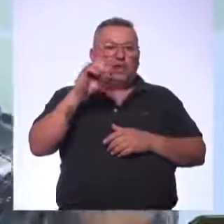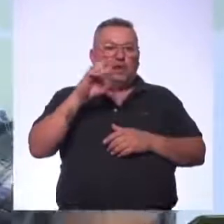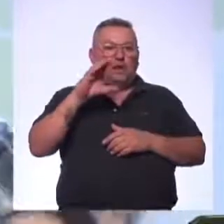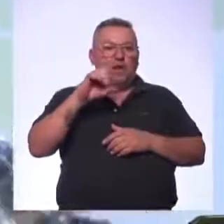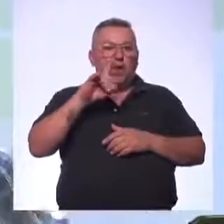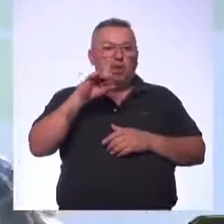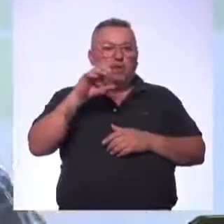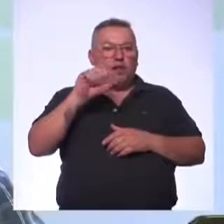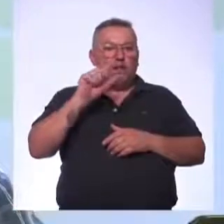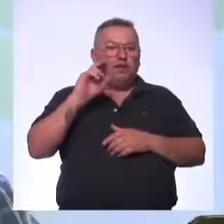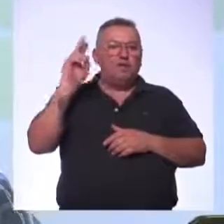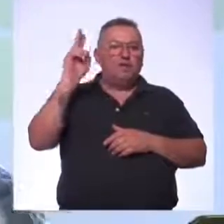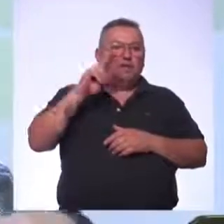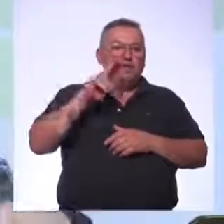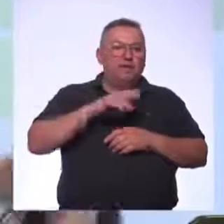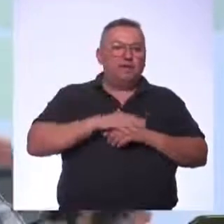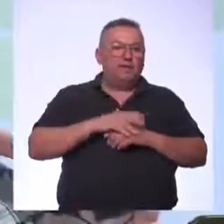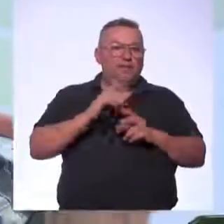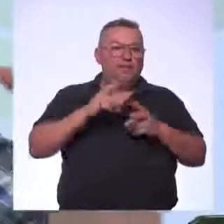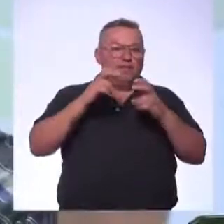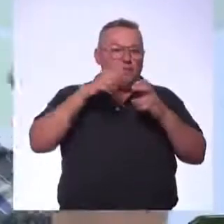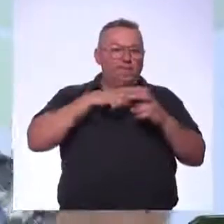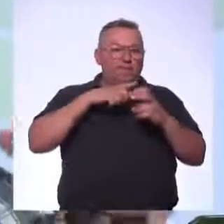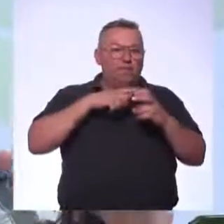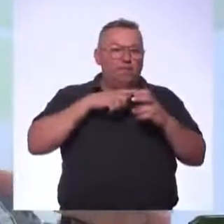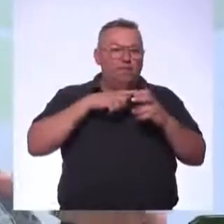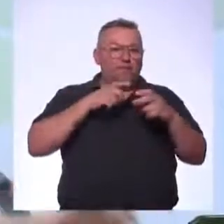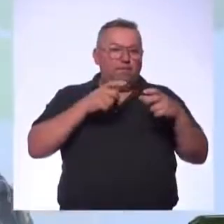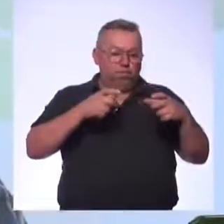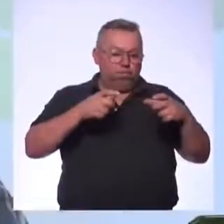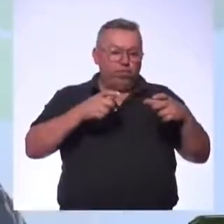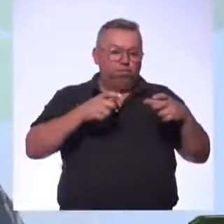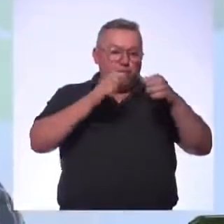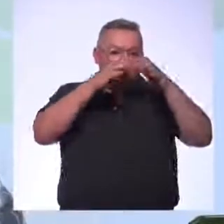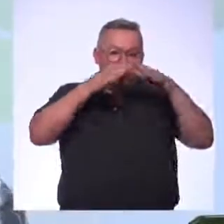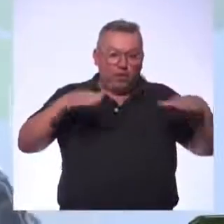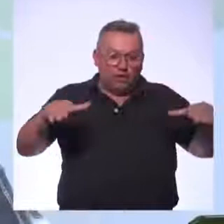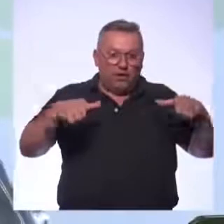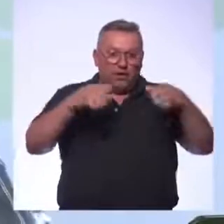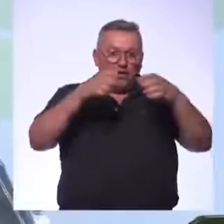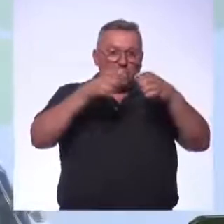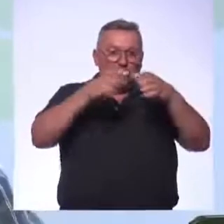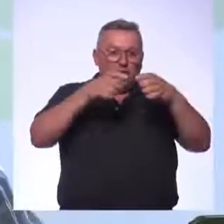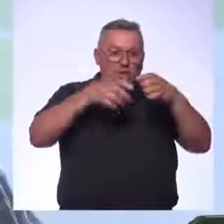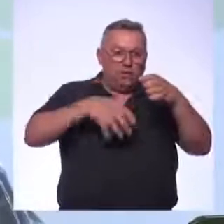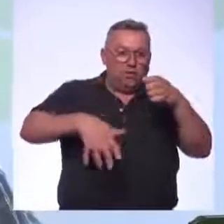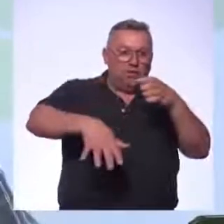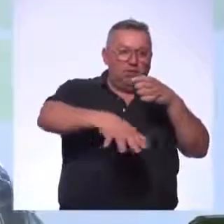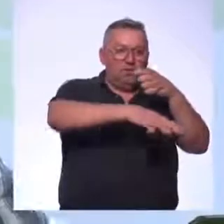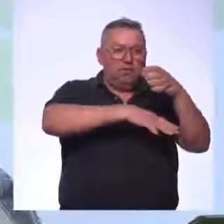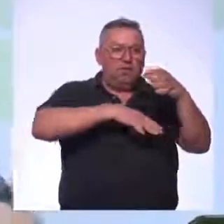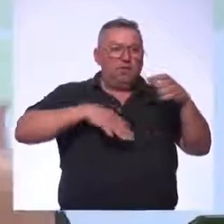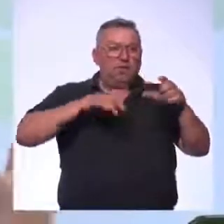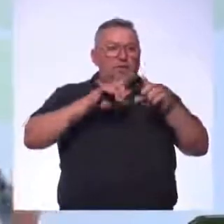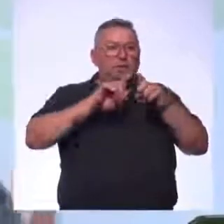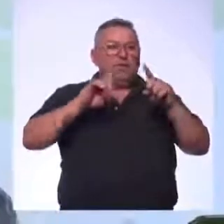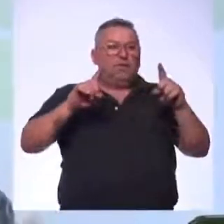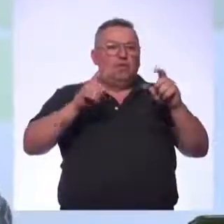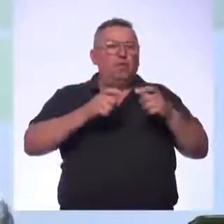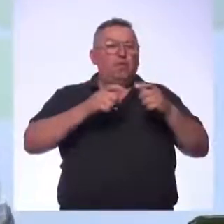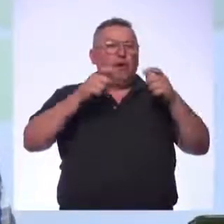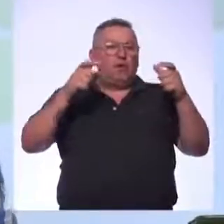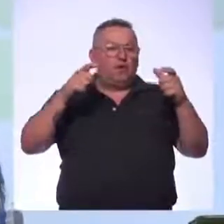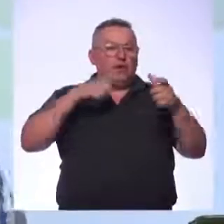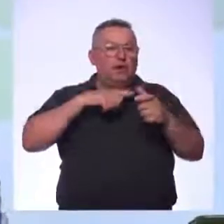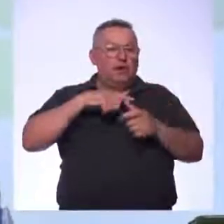observar pelo Google lá, vocês vão perceber que existe uma boca de vulcão, né, e Poços de Caldas está lá. Agora, o maior vulcão